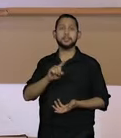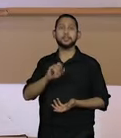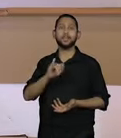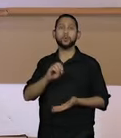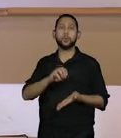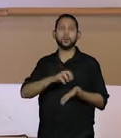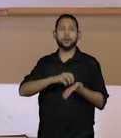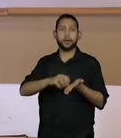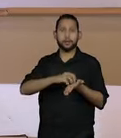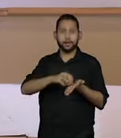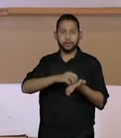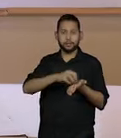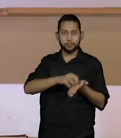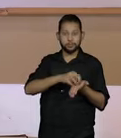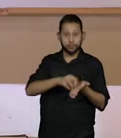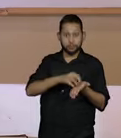zinco,